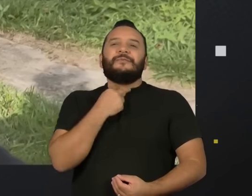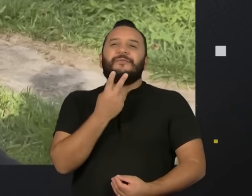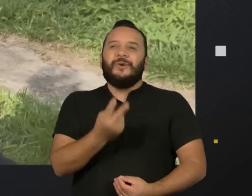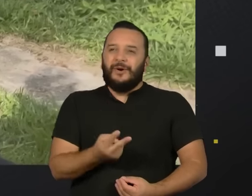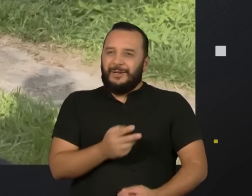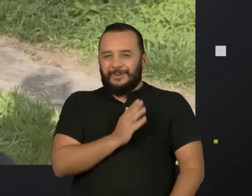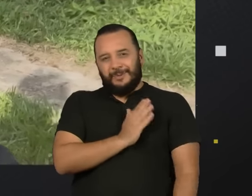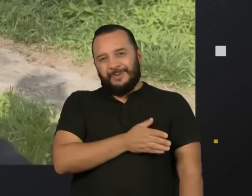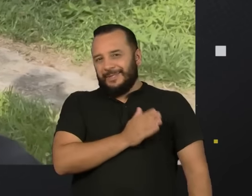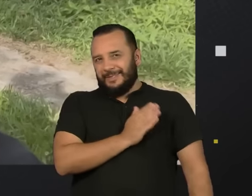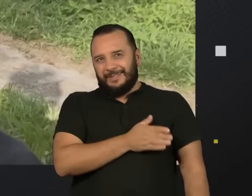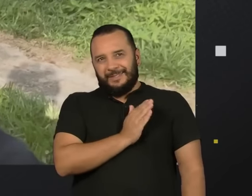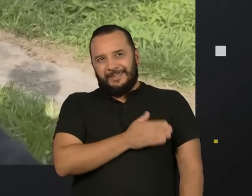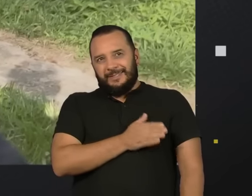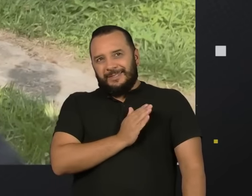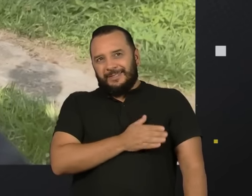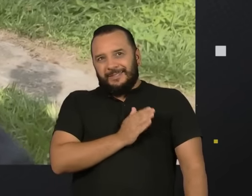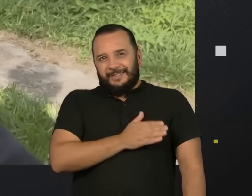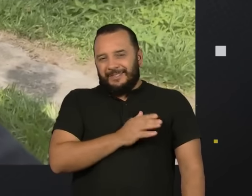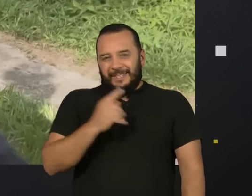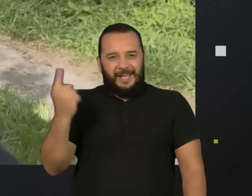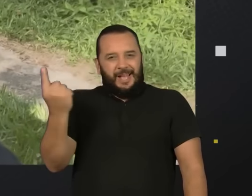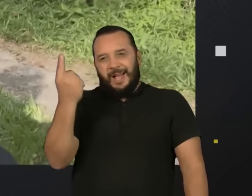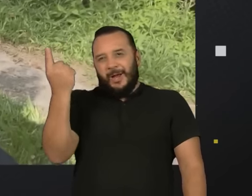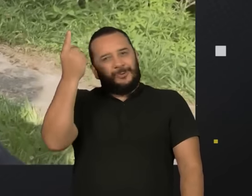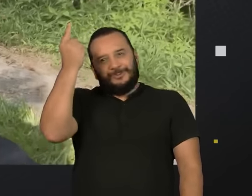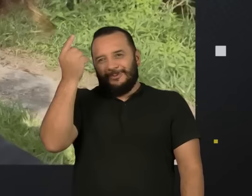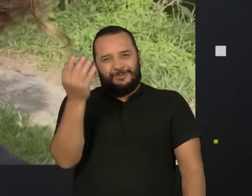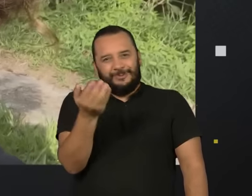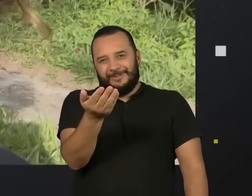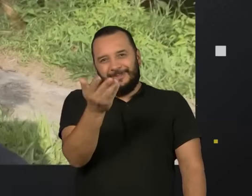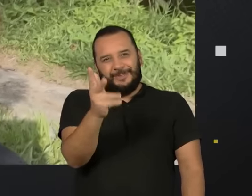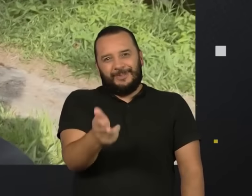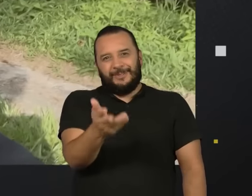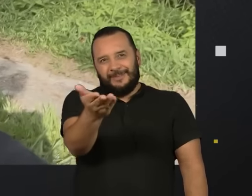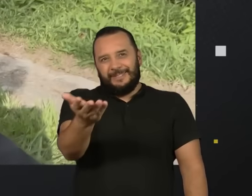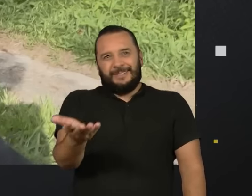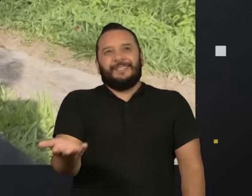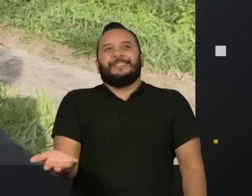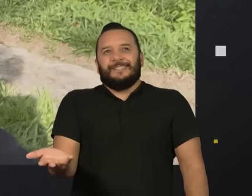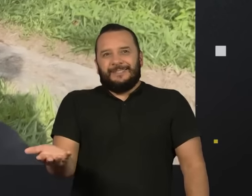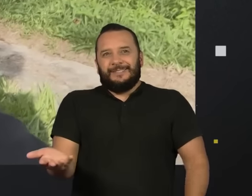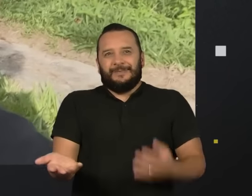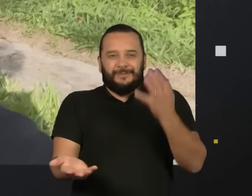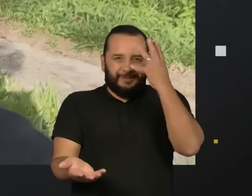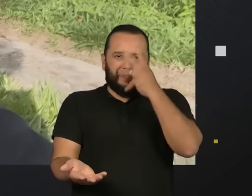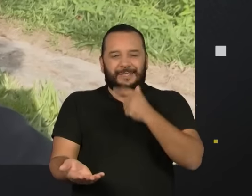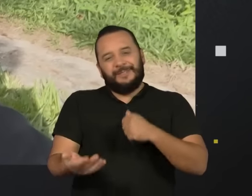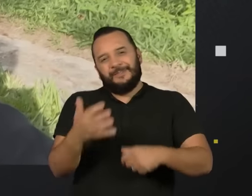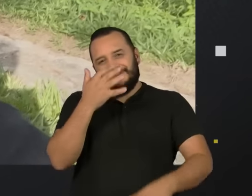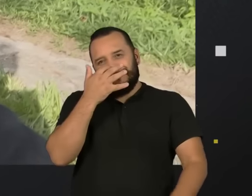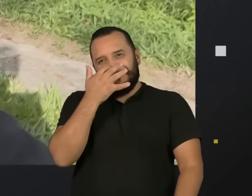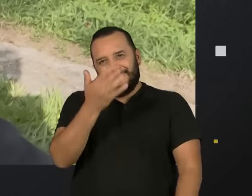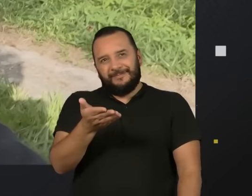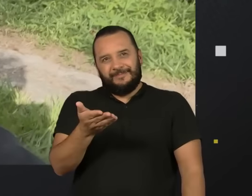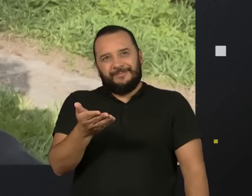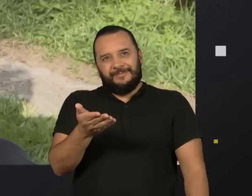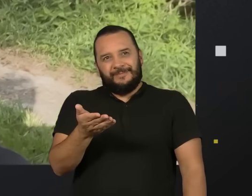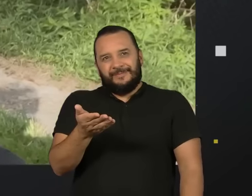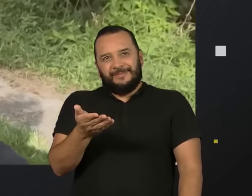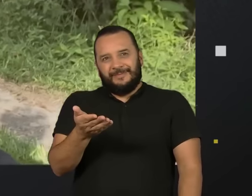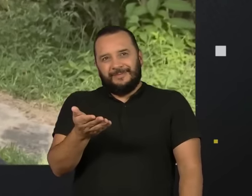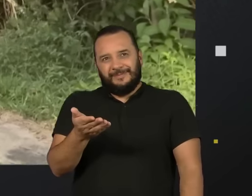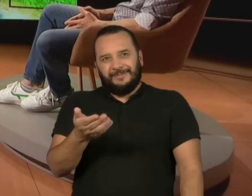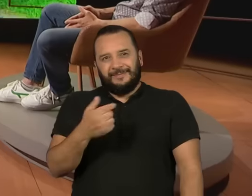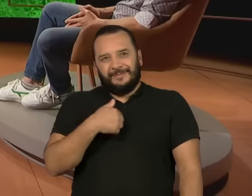coração, e é alto assim como você é, sabe, é tão bonito de ver. Eu só consigo falar isso, que é